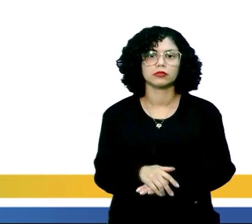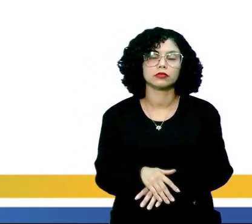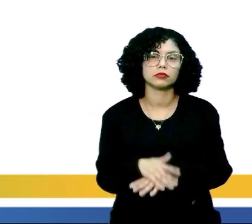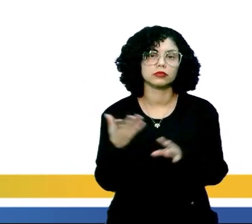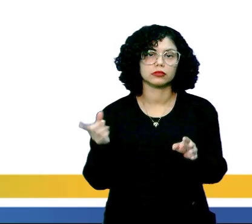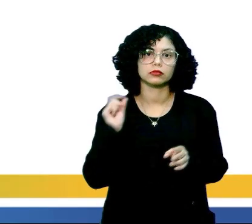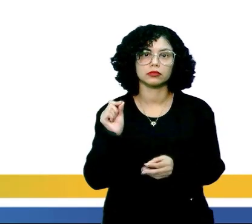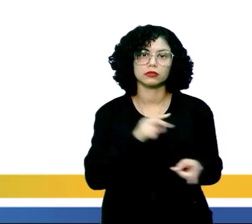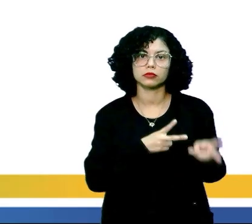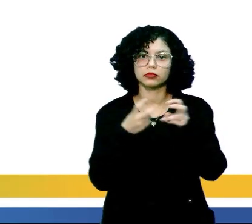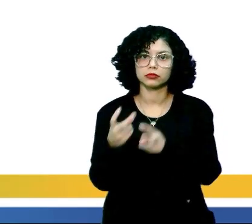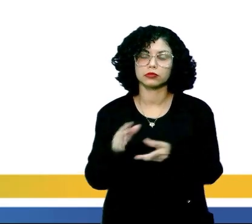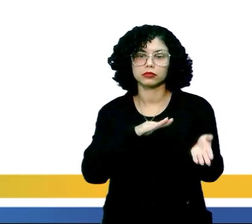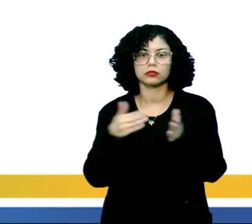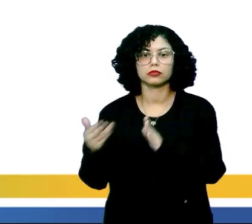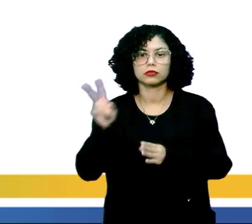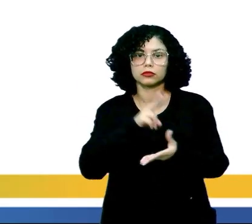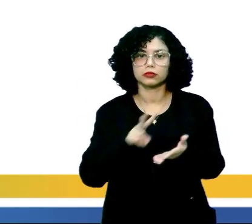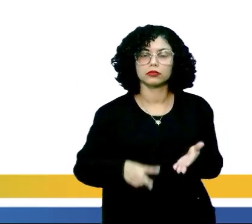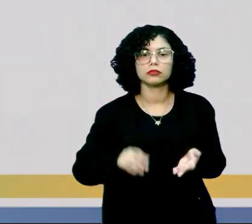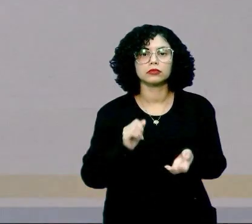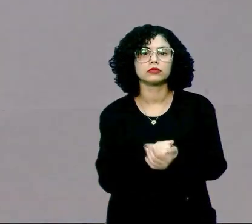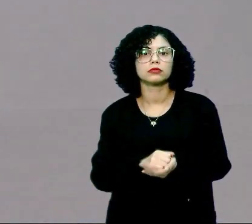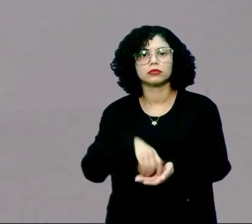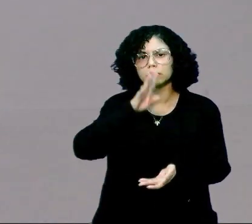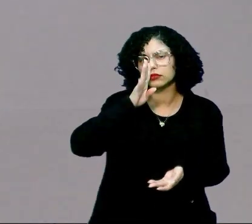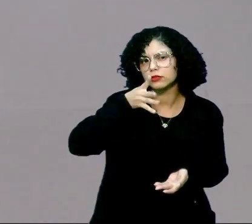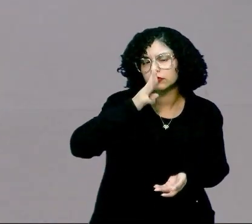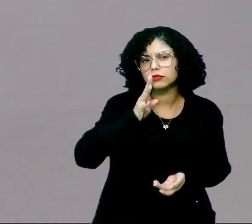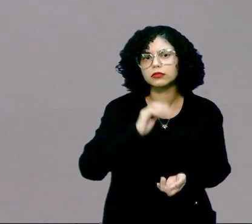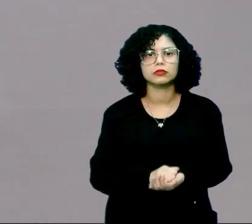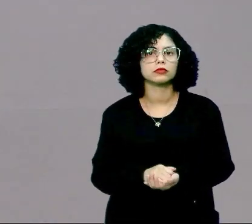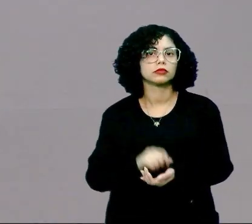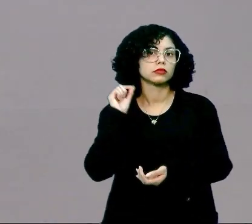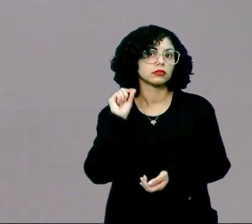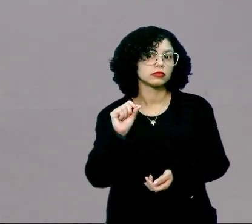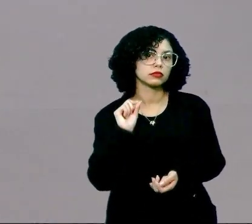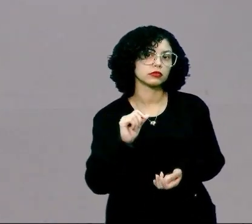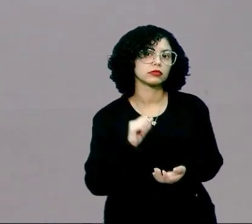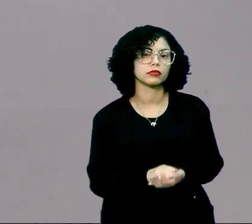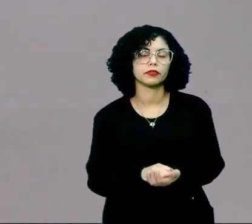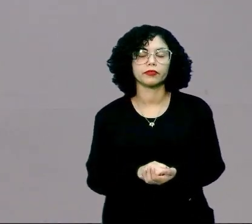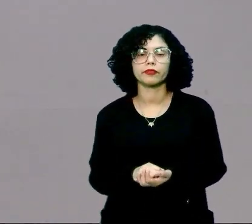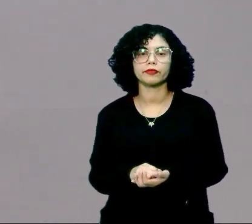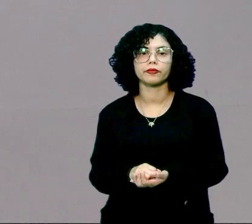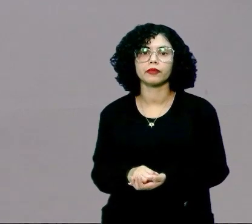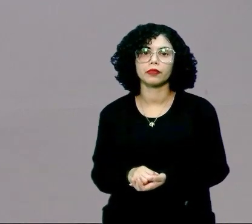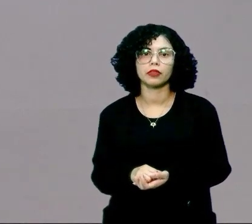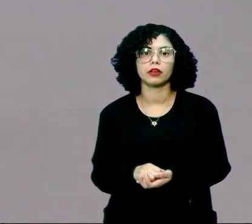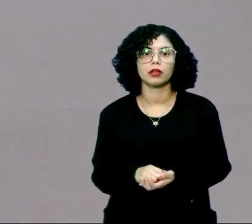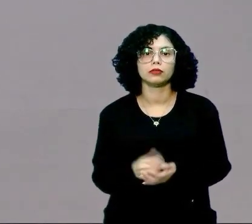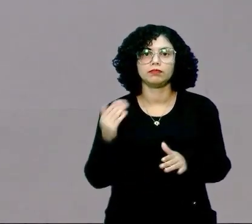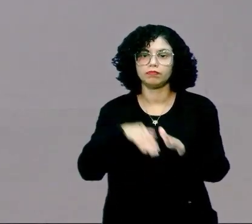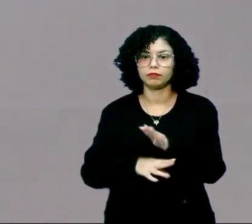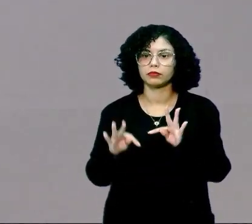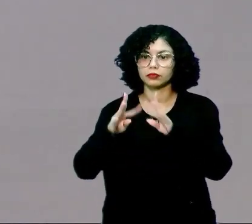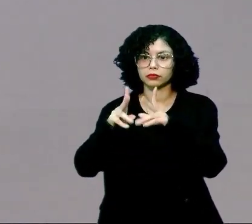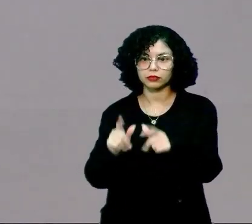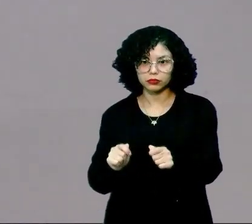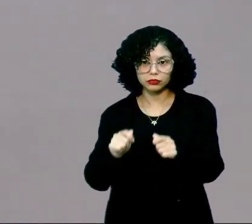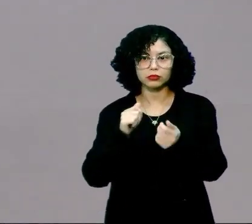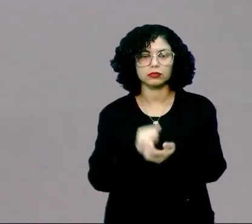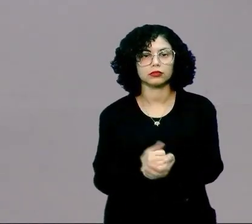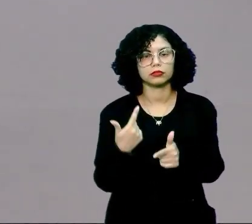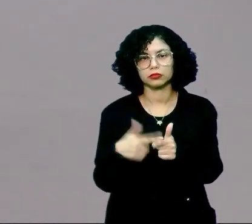que a gente observa a partir dessa leitura? Uma crítica, né, à questão de não caber todas